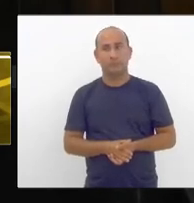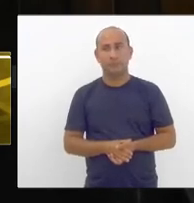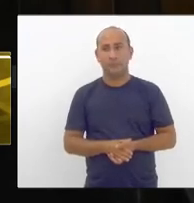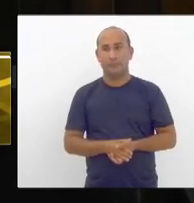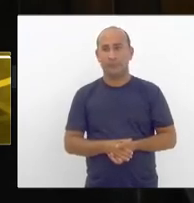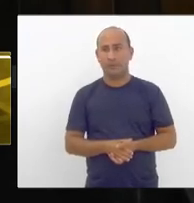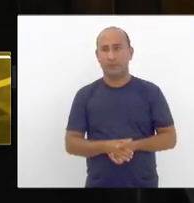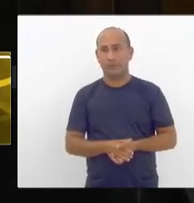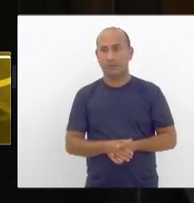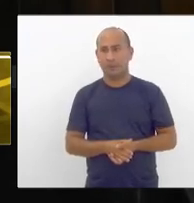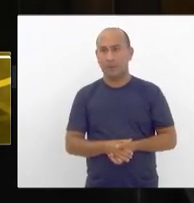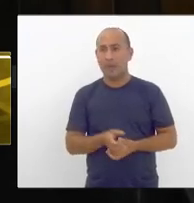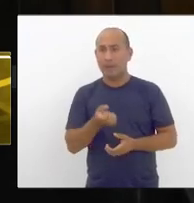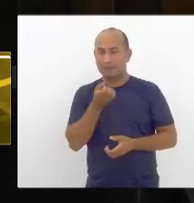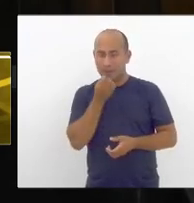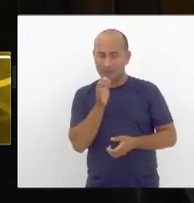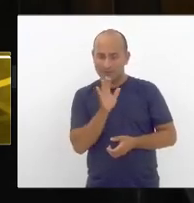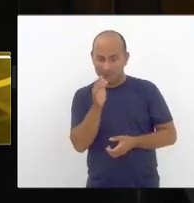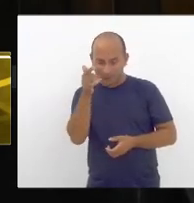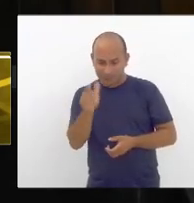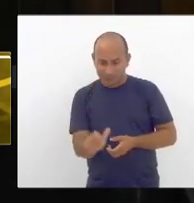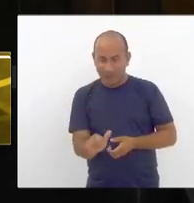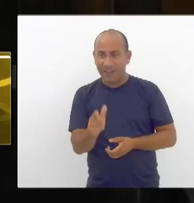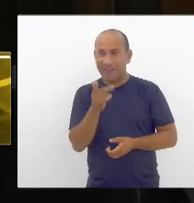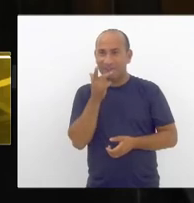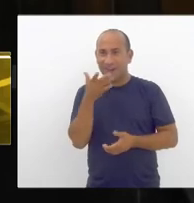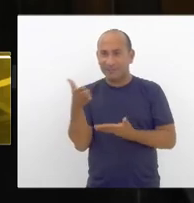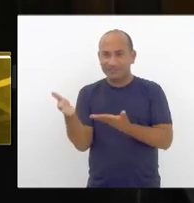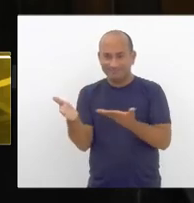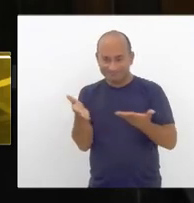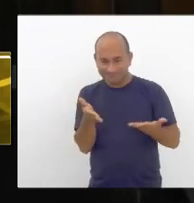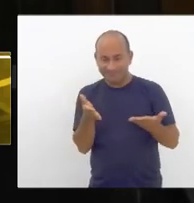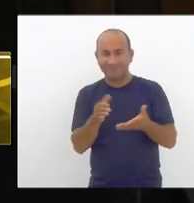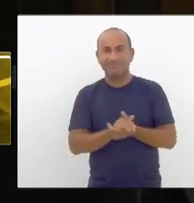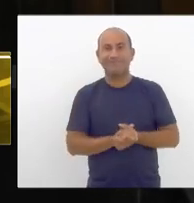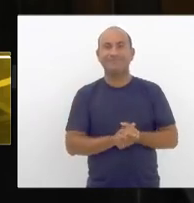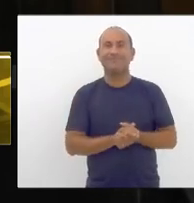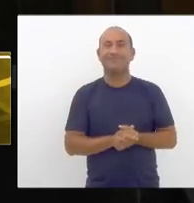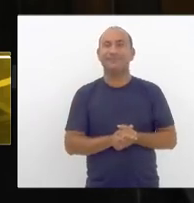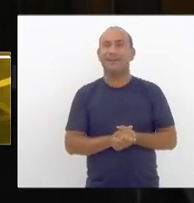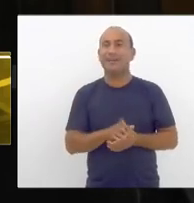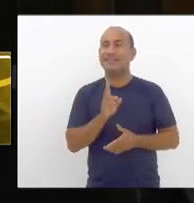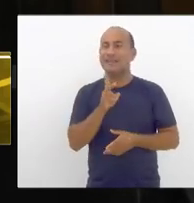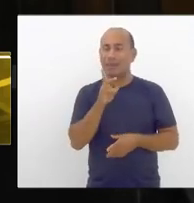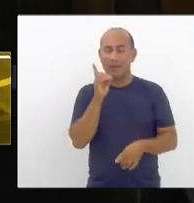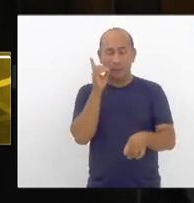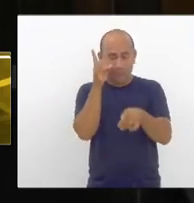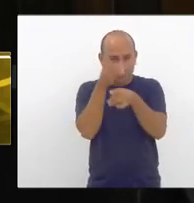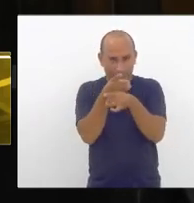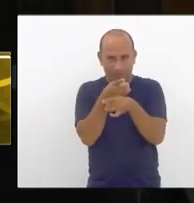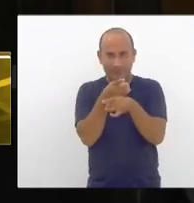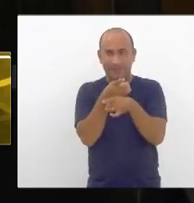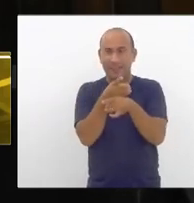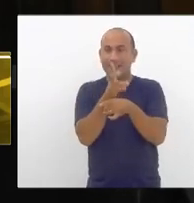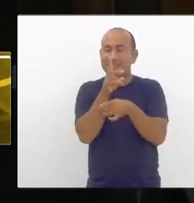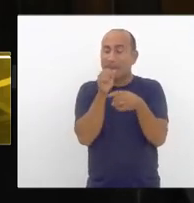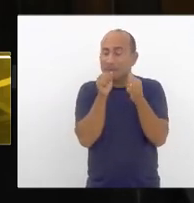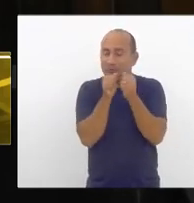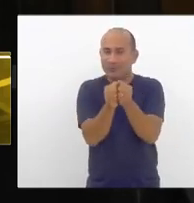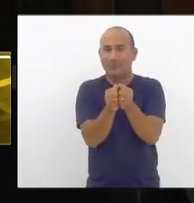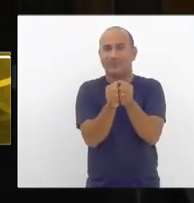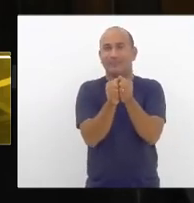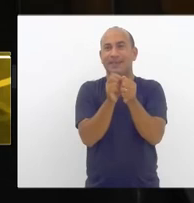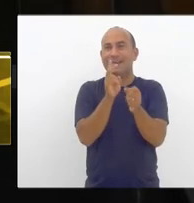bom eu vou me despedir de vocês mais uma vez deixando um convite para gente sempre se encontrar sempre estar junto